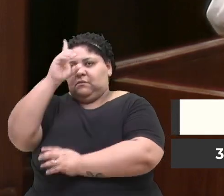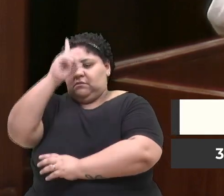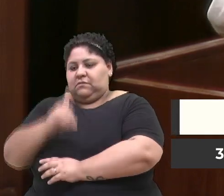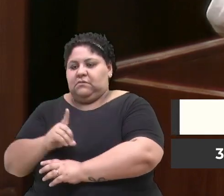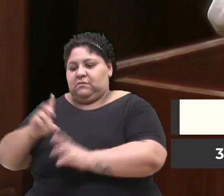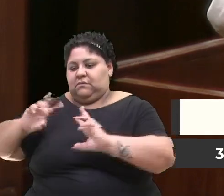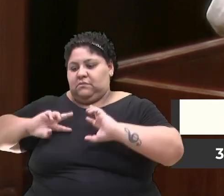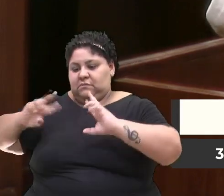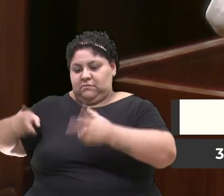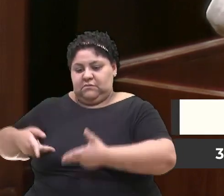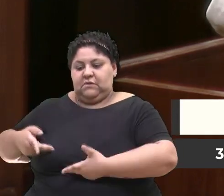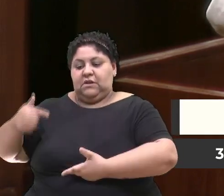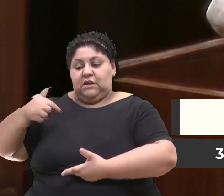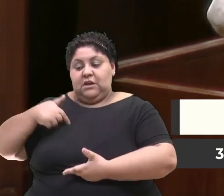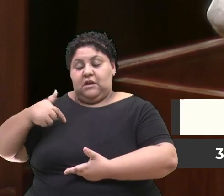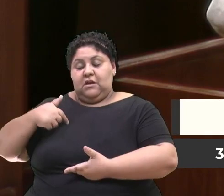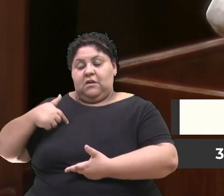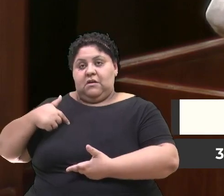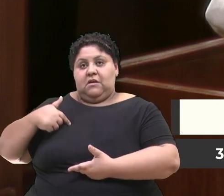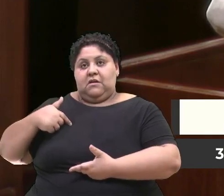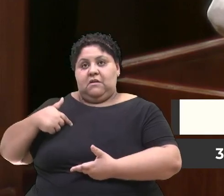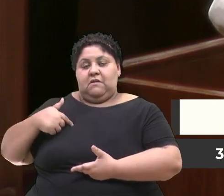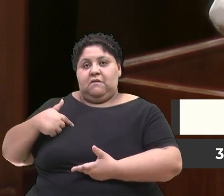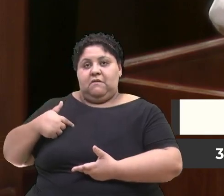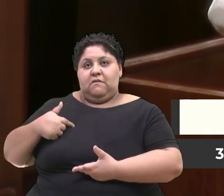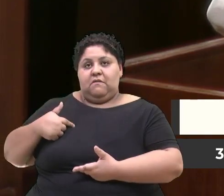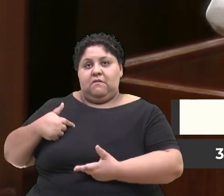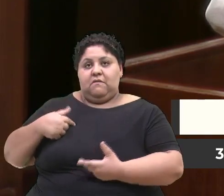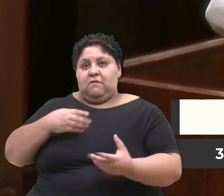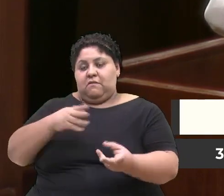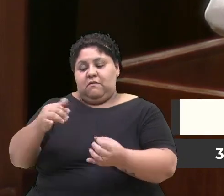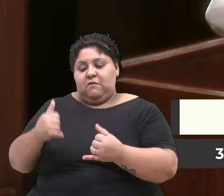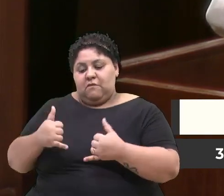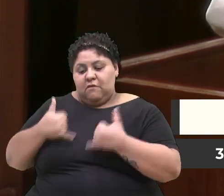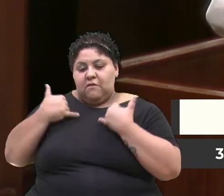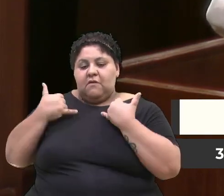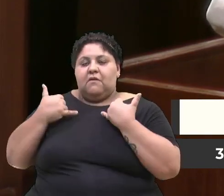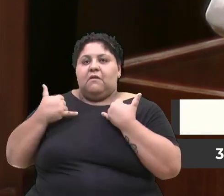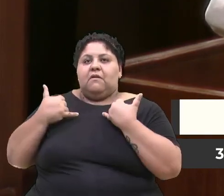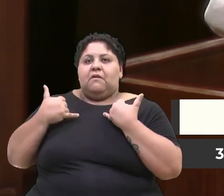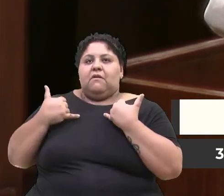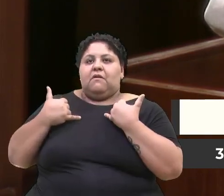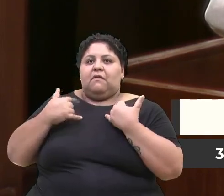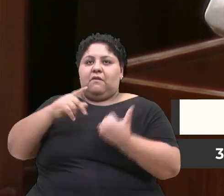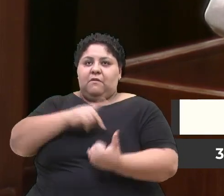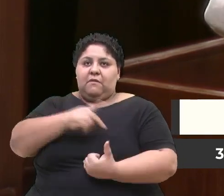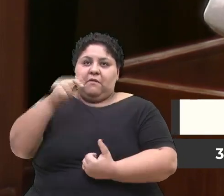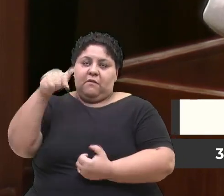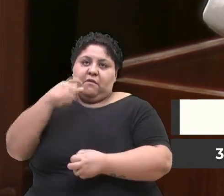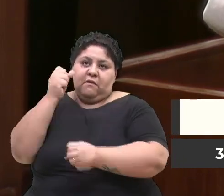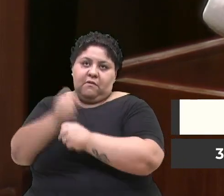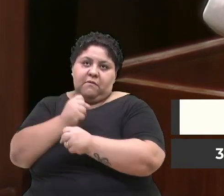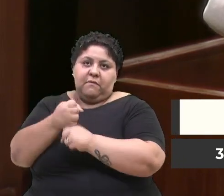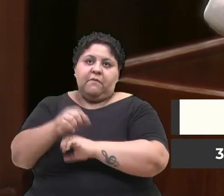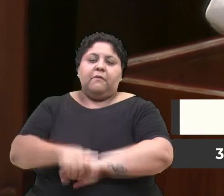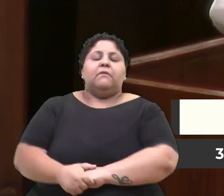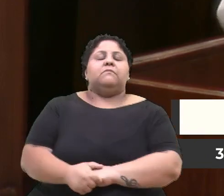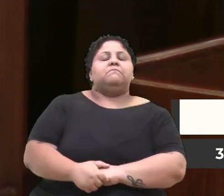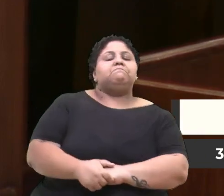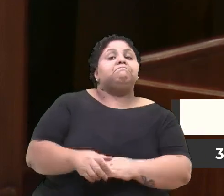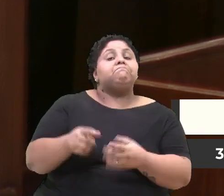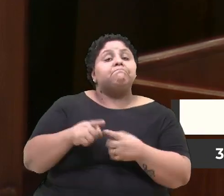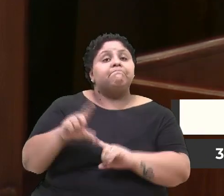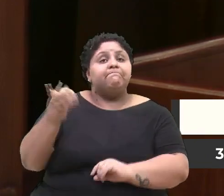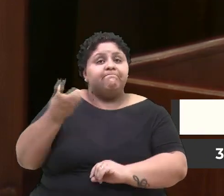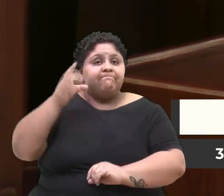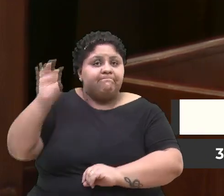que é a comissão que, com muito orgulho e muita honra, eu presidi este ano. Mas eu quero